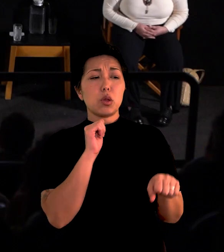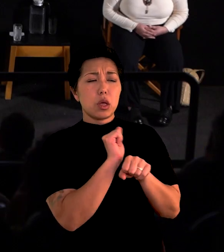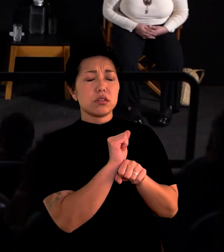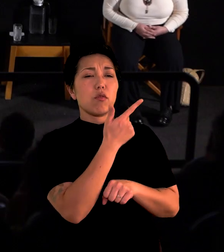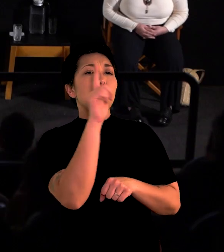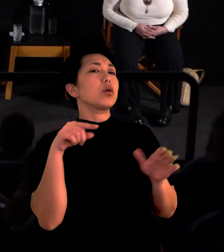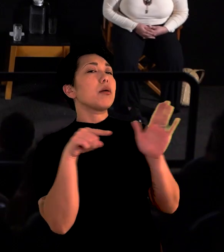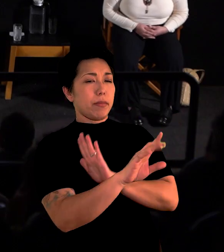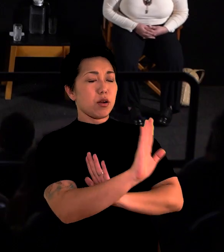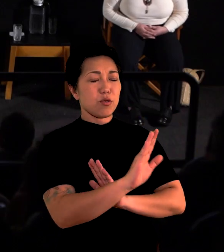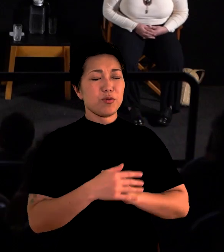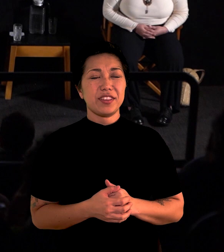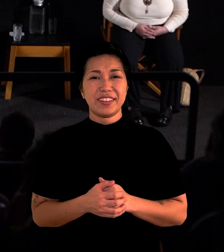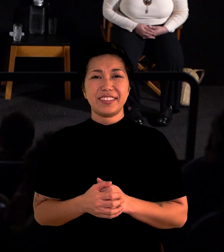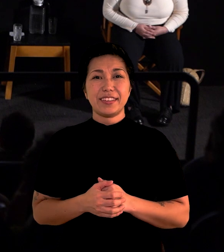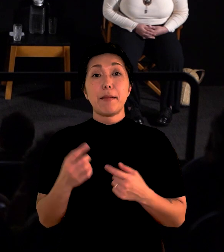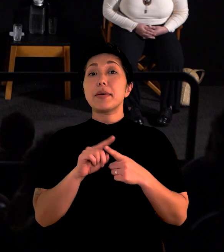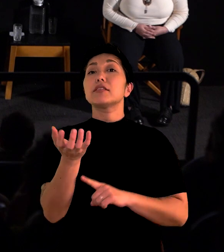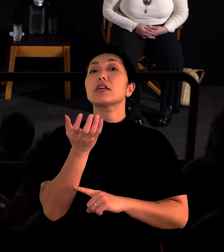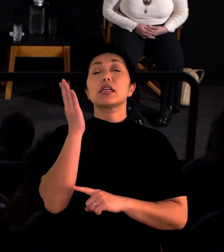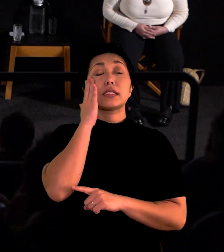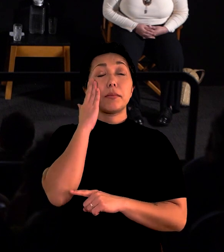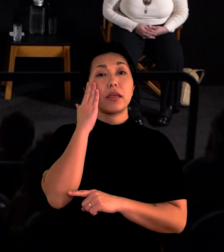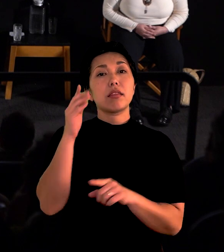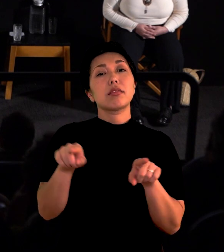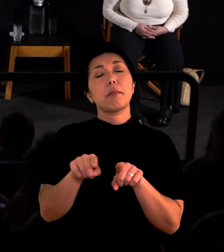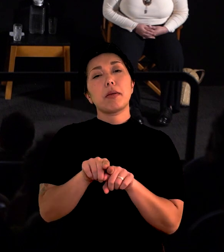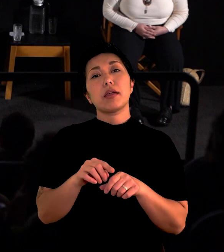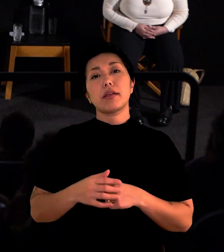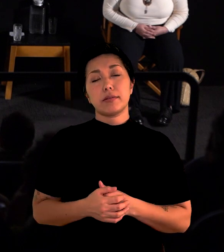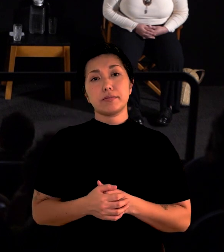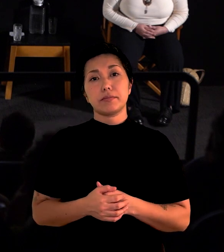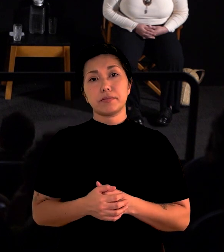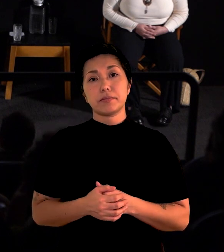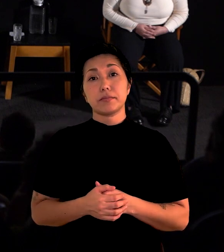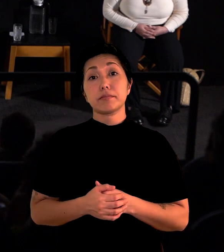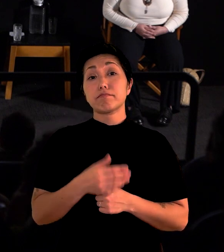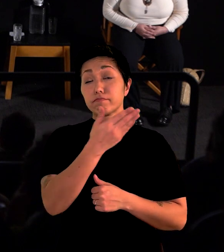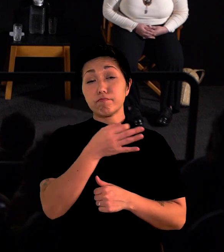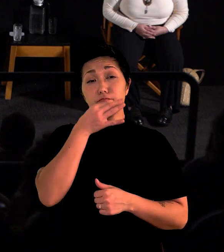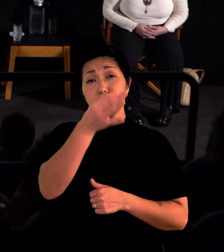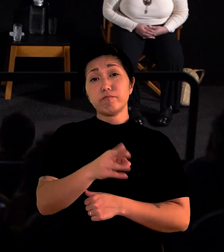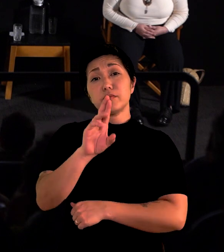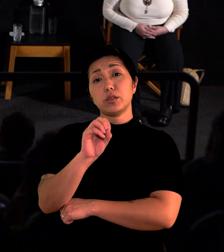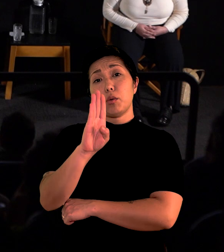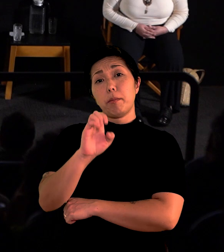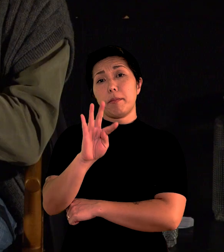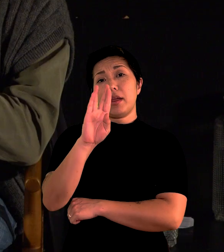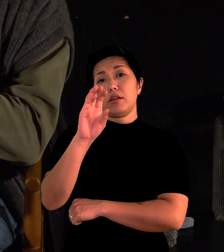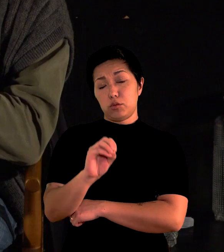estou reservando uma outra pergunta para você. Eu estou supondo. Mas eu queria ouvir também